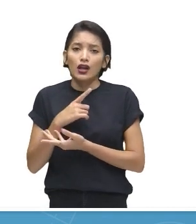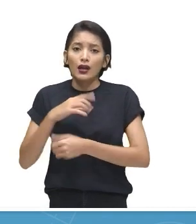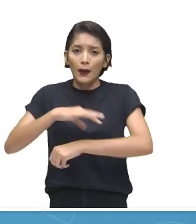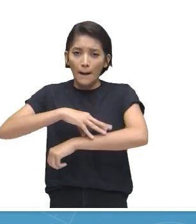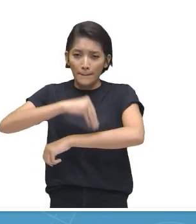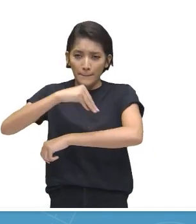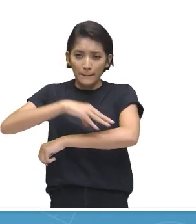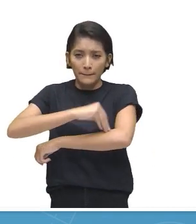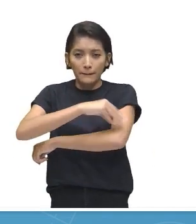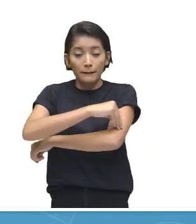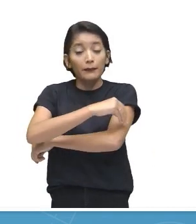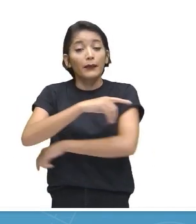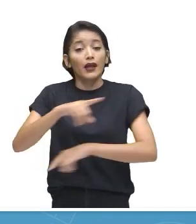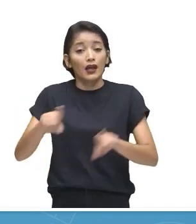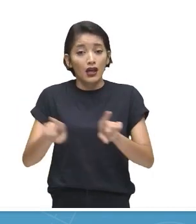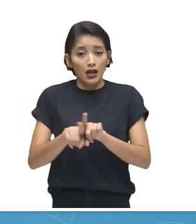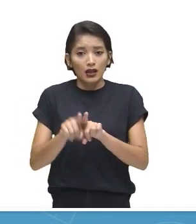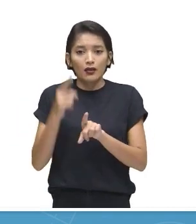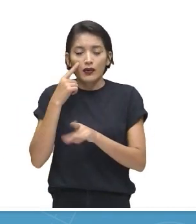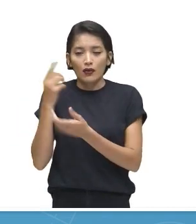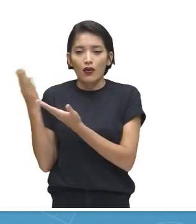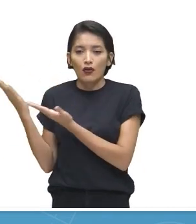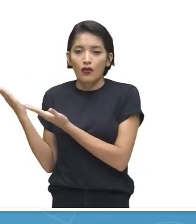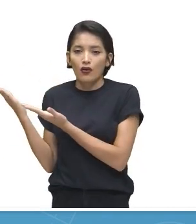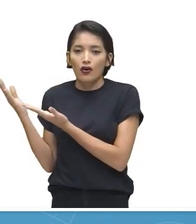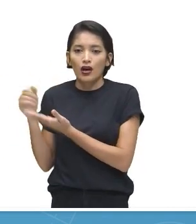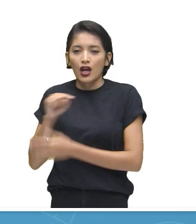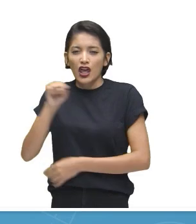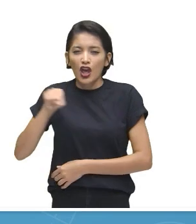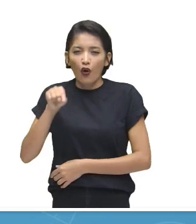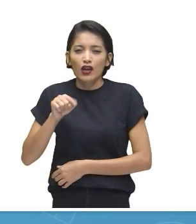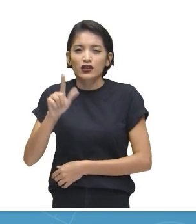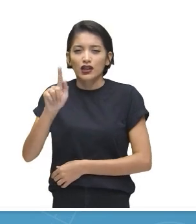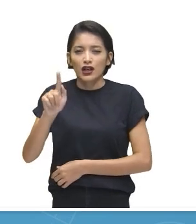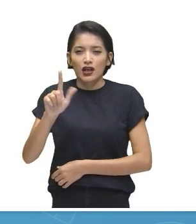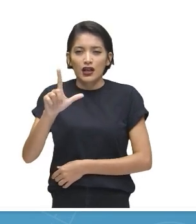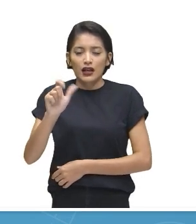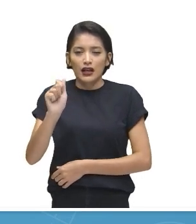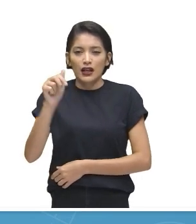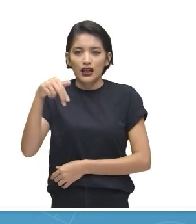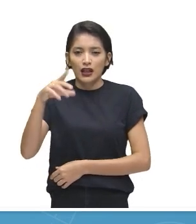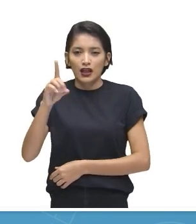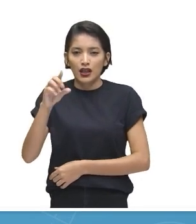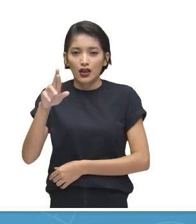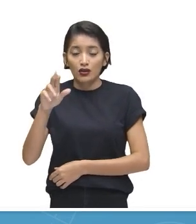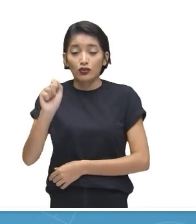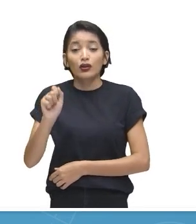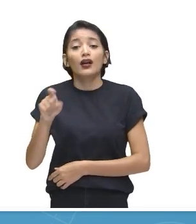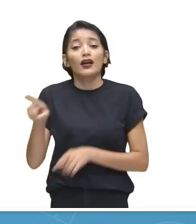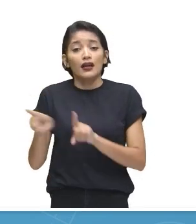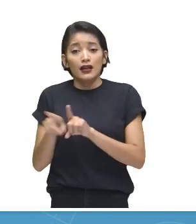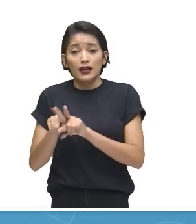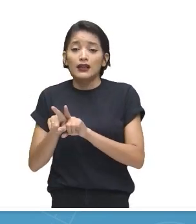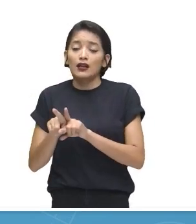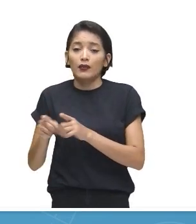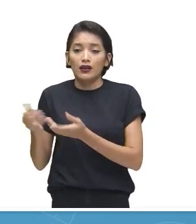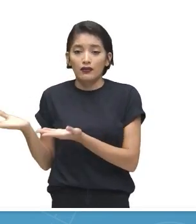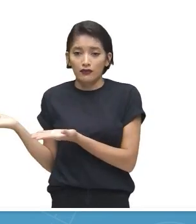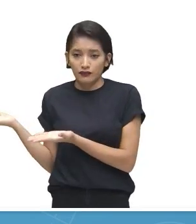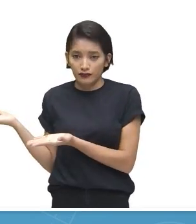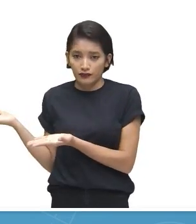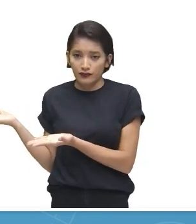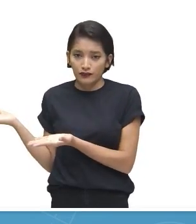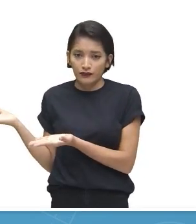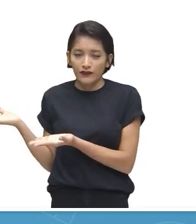as glândulas, né, como essa enroladinha que a gente está vendo, e aqui, ó, os vasos sanguíneos. Então a gente diz que essa camada ela